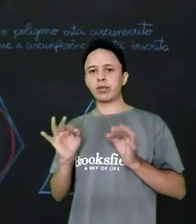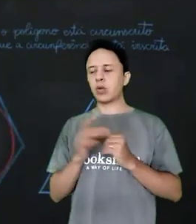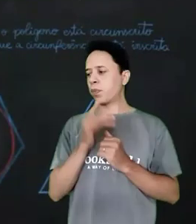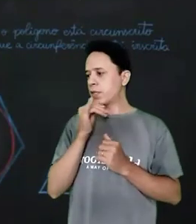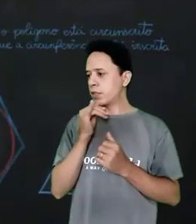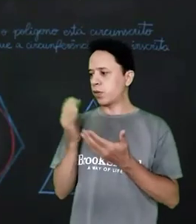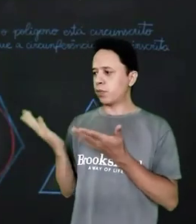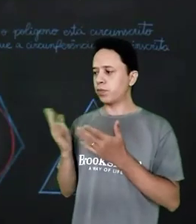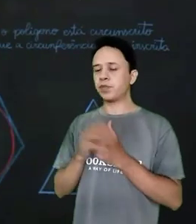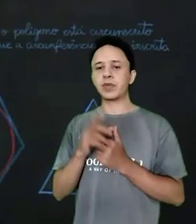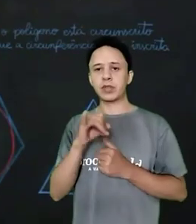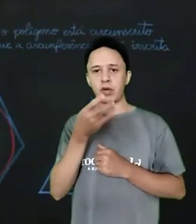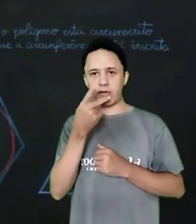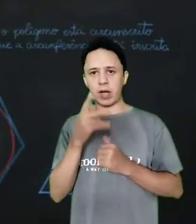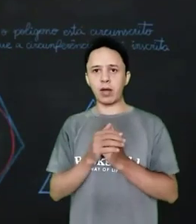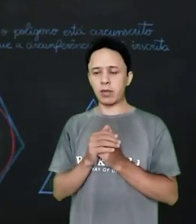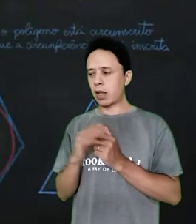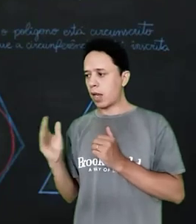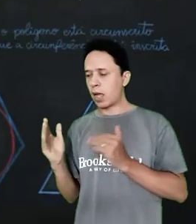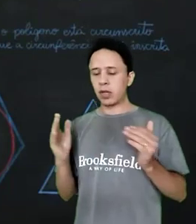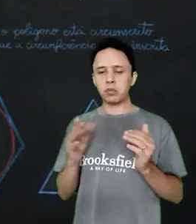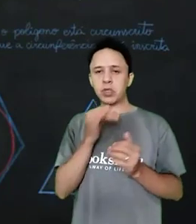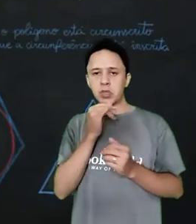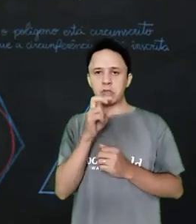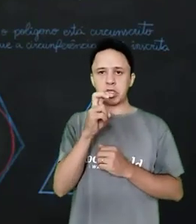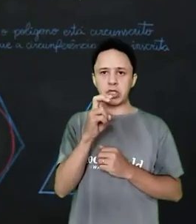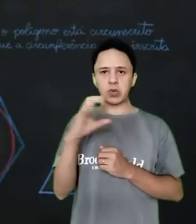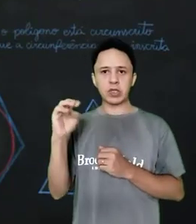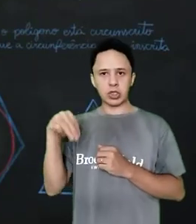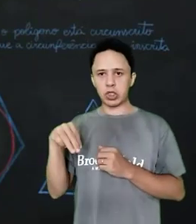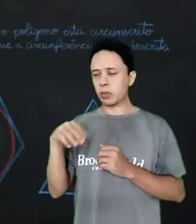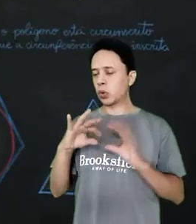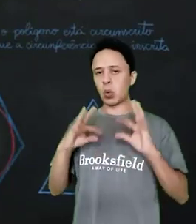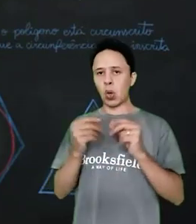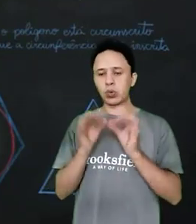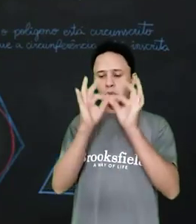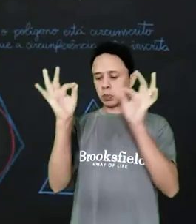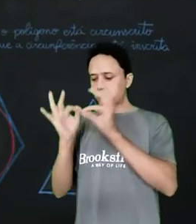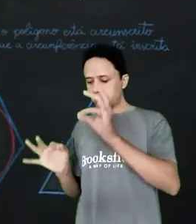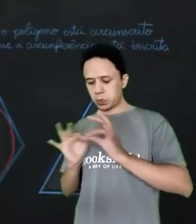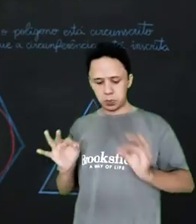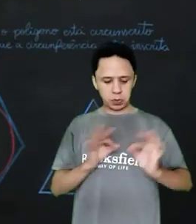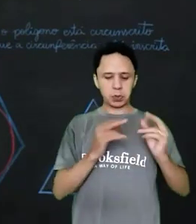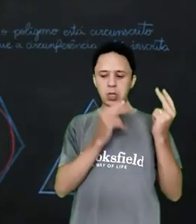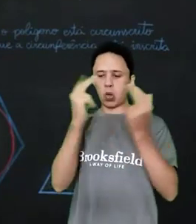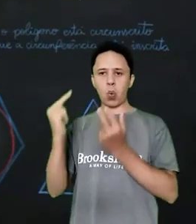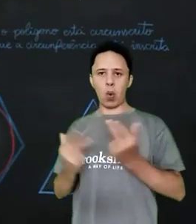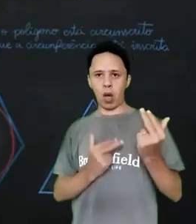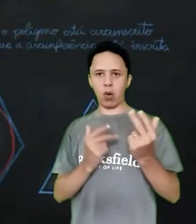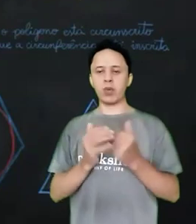que esse lado ele equivale à medida a 5 centímetros, todos os outros 5 também terão que ter a